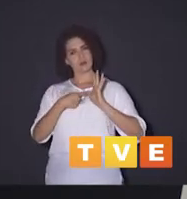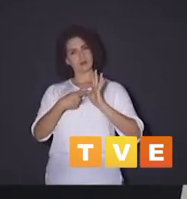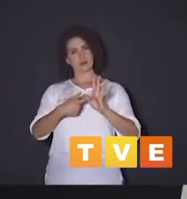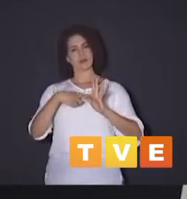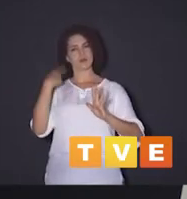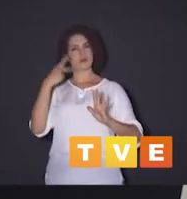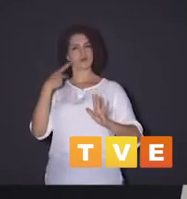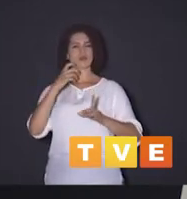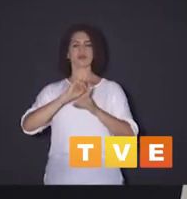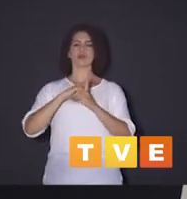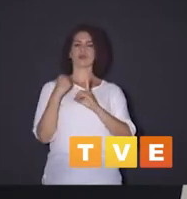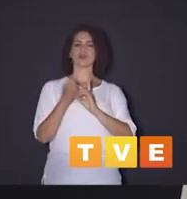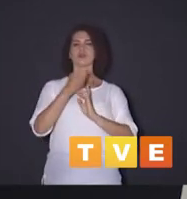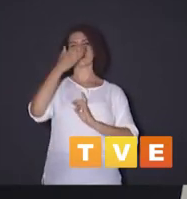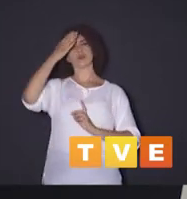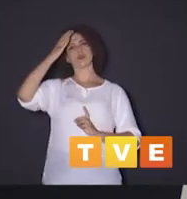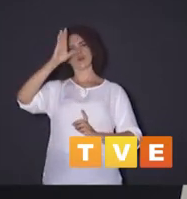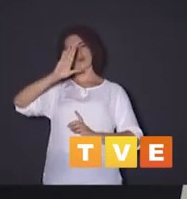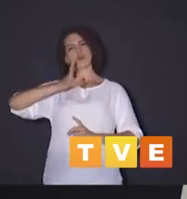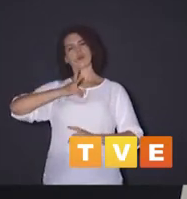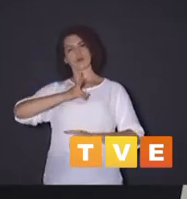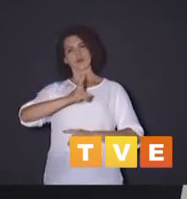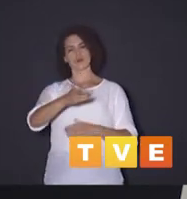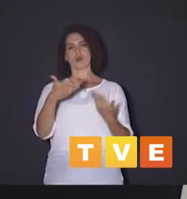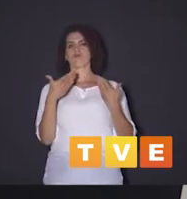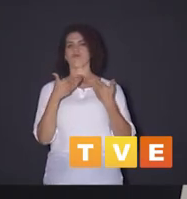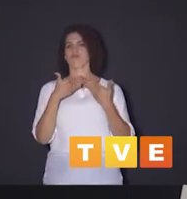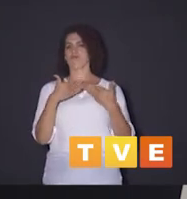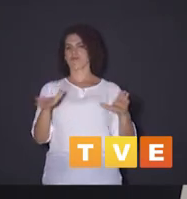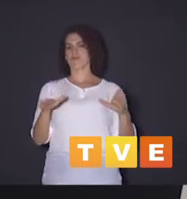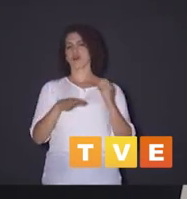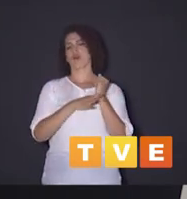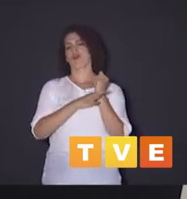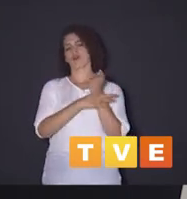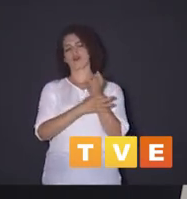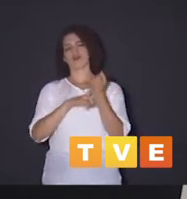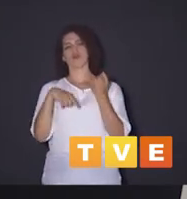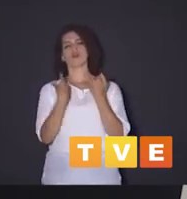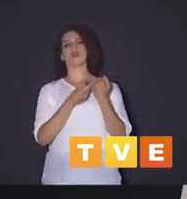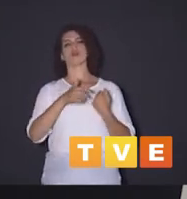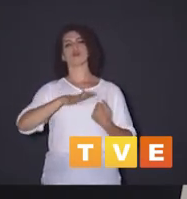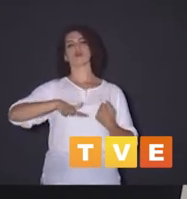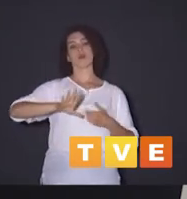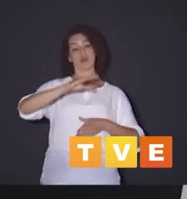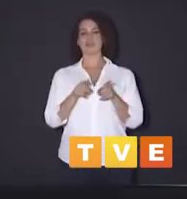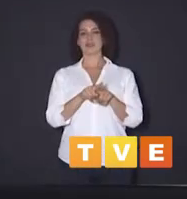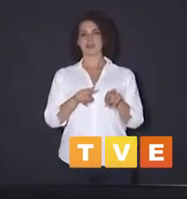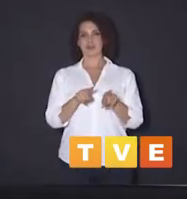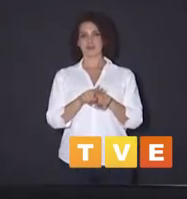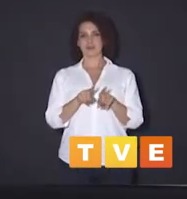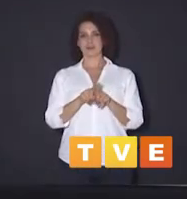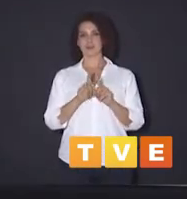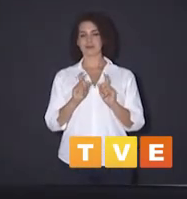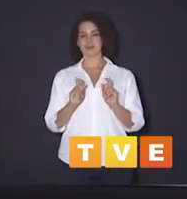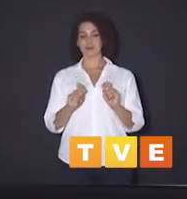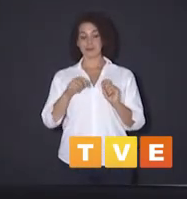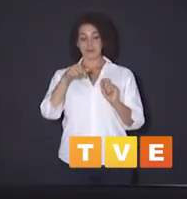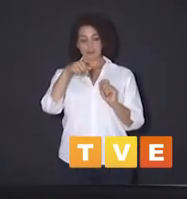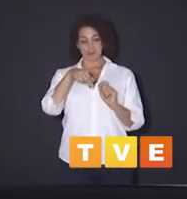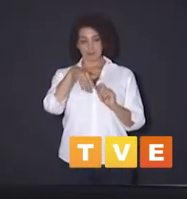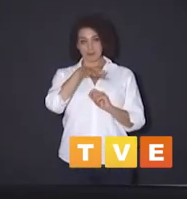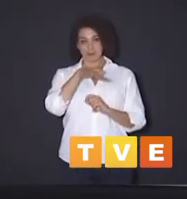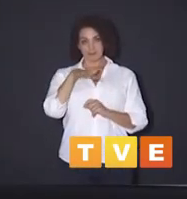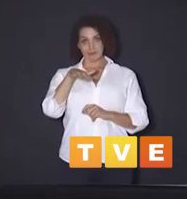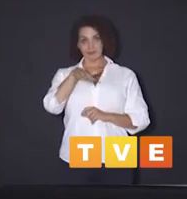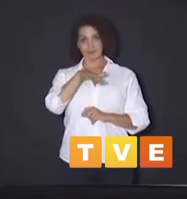culturais nem vamos manter o nosso espaço aberto garantir o nosso espaço dentro e fora da escola este território